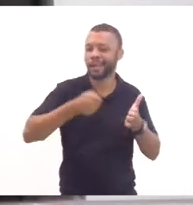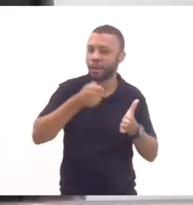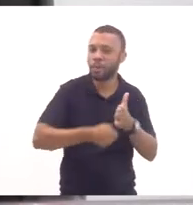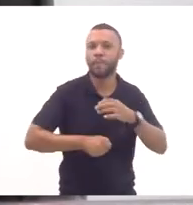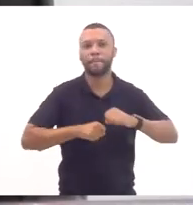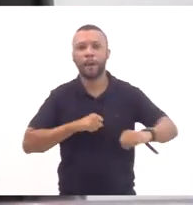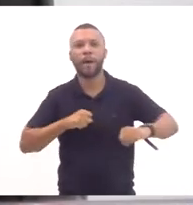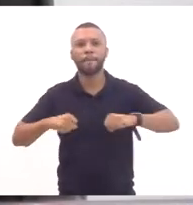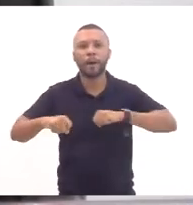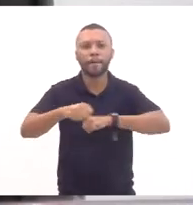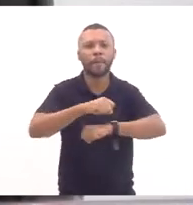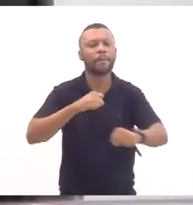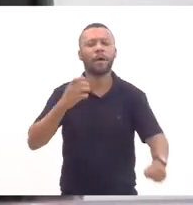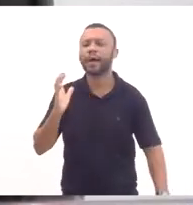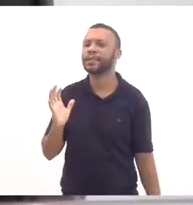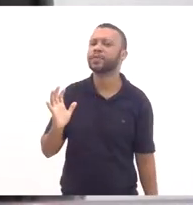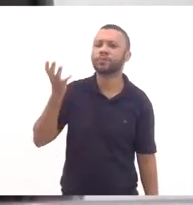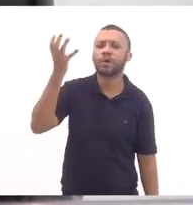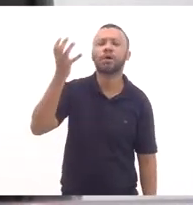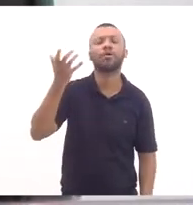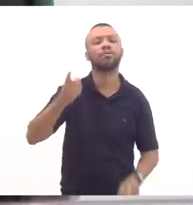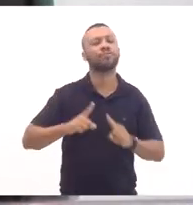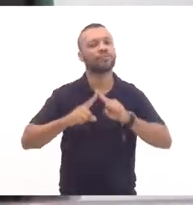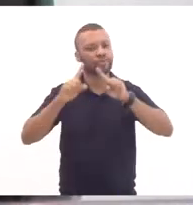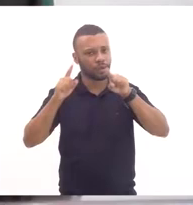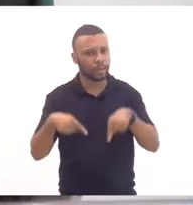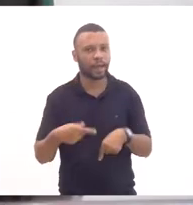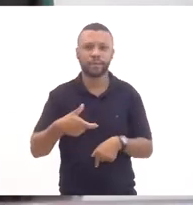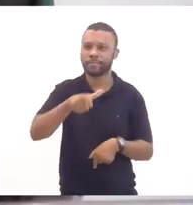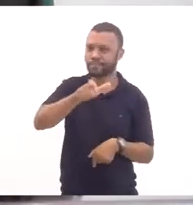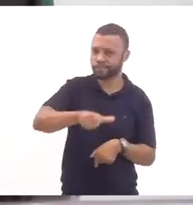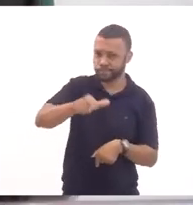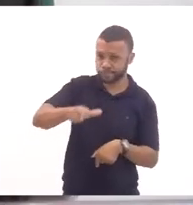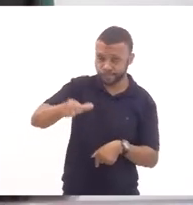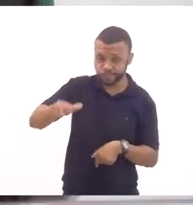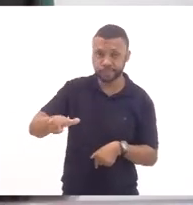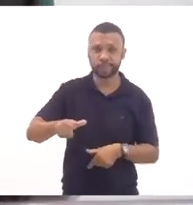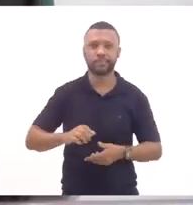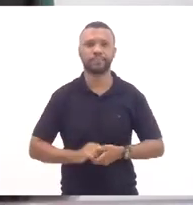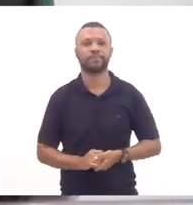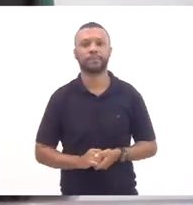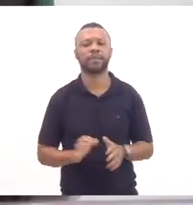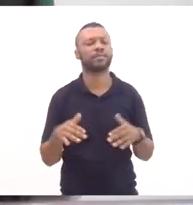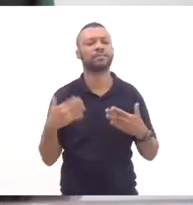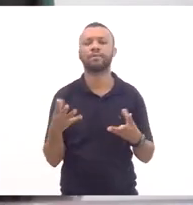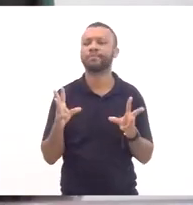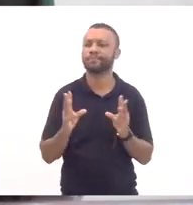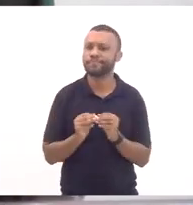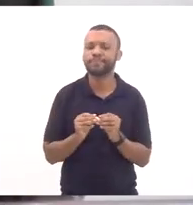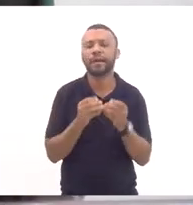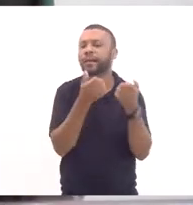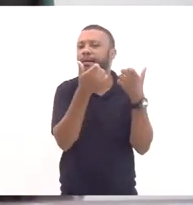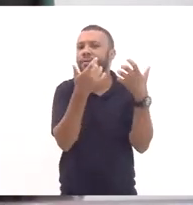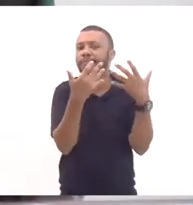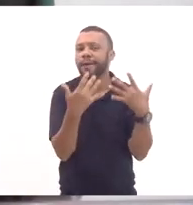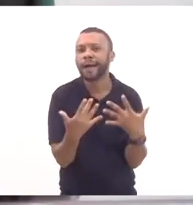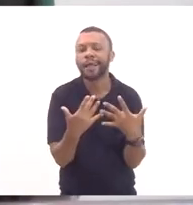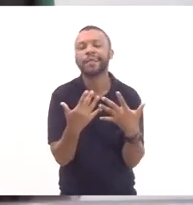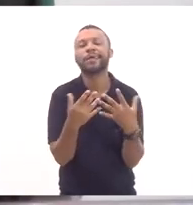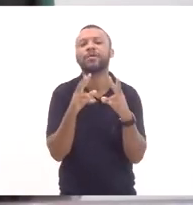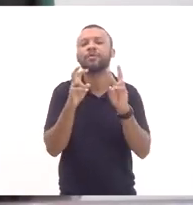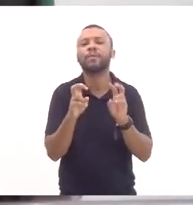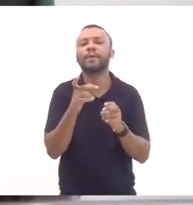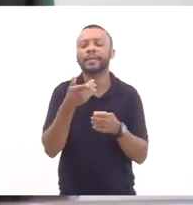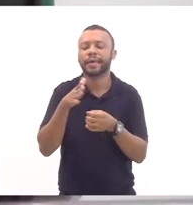e essa situação dos trabalhadores e das trabalhadoras, né? E aí ela fala nesse